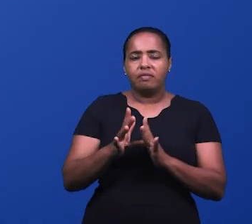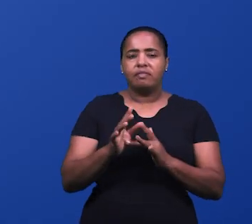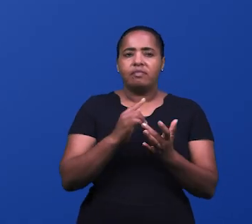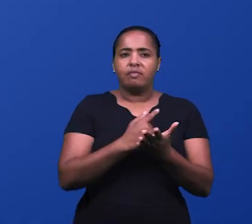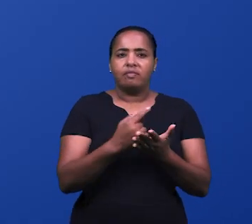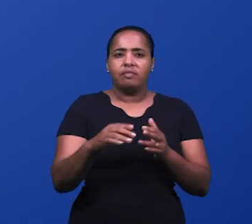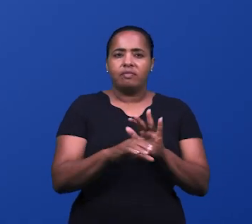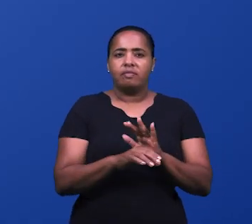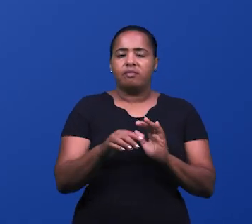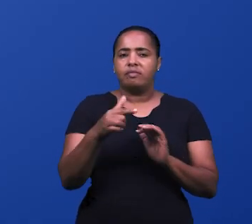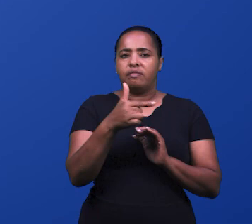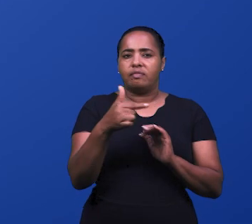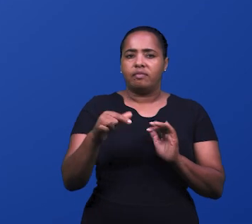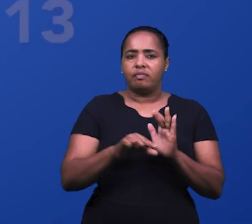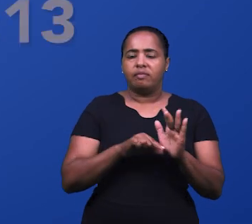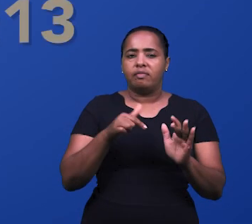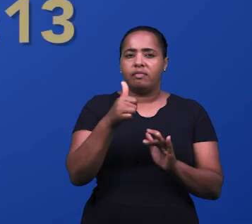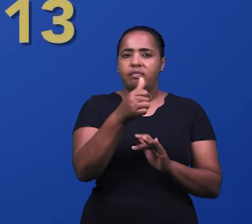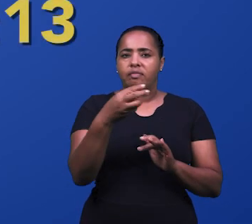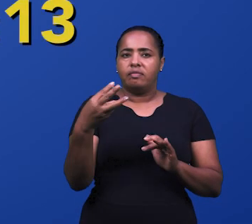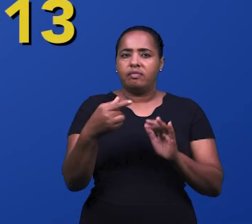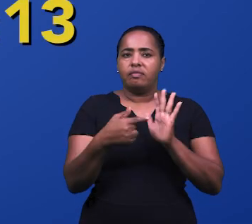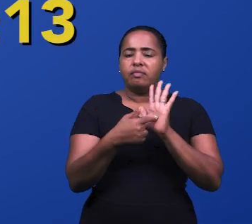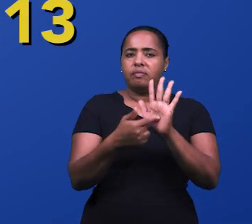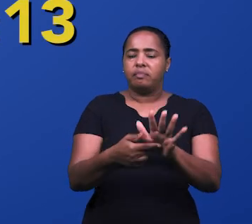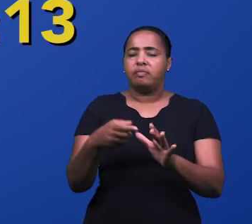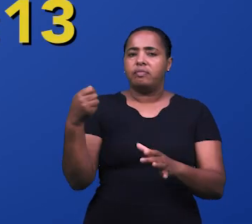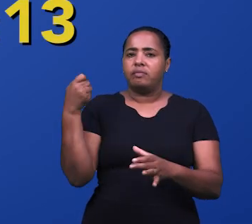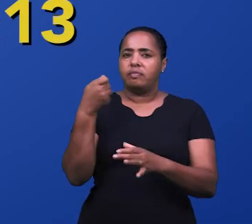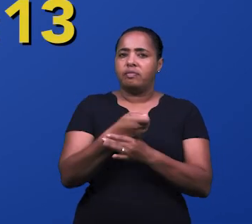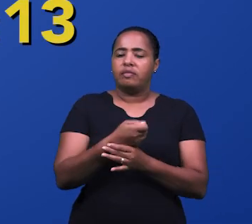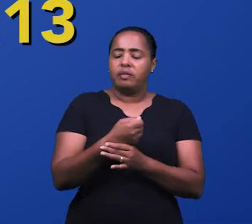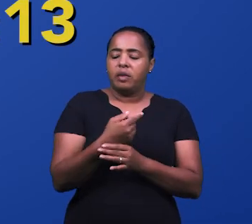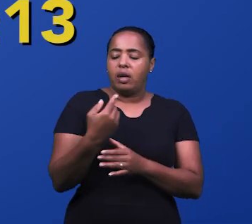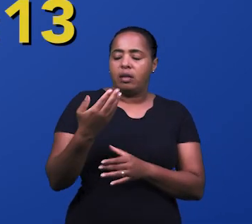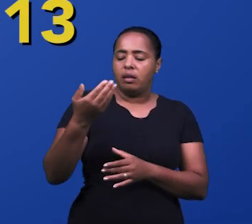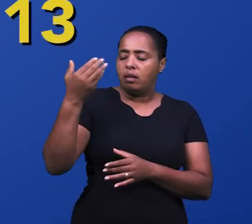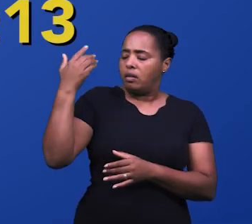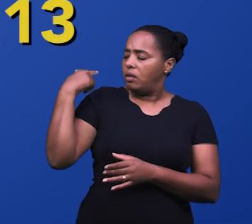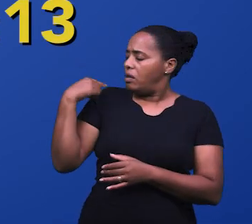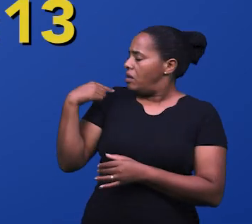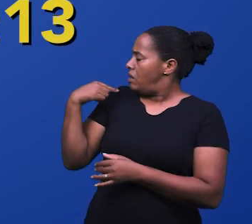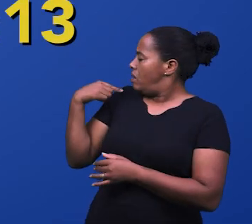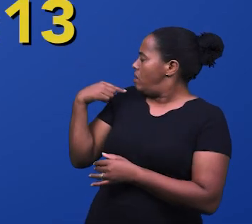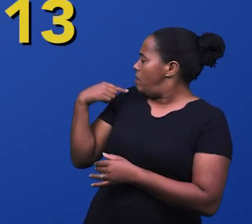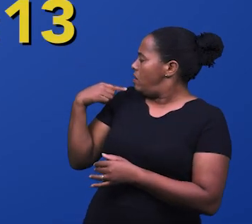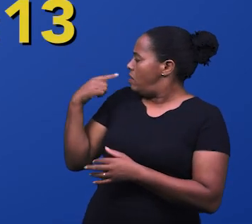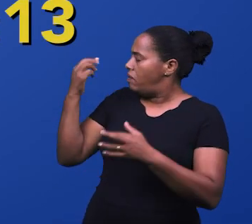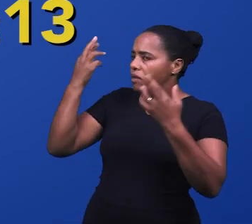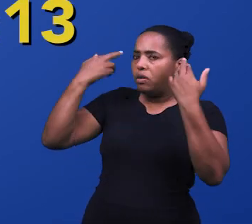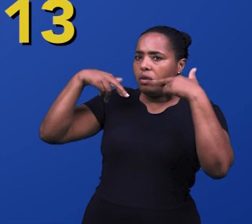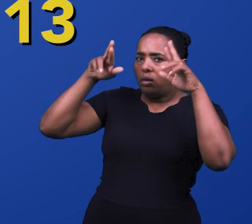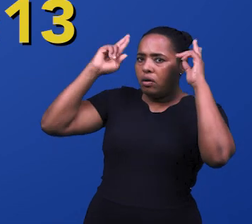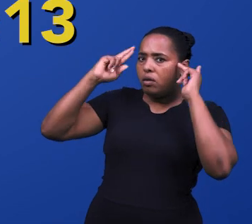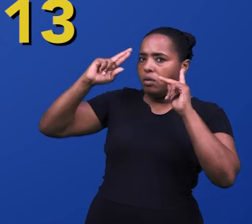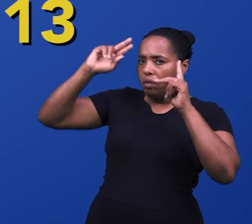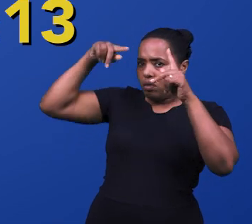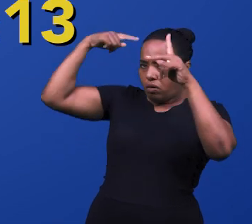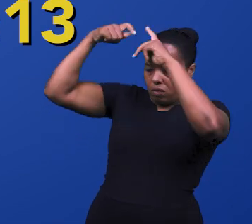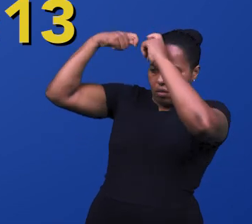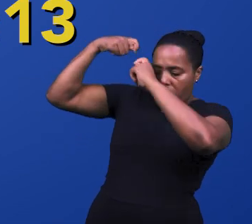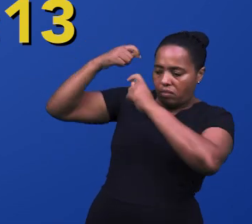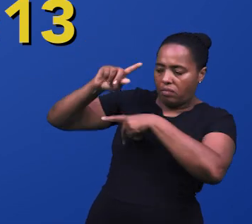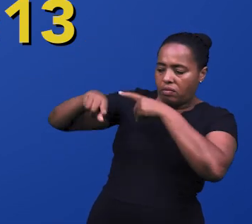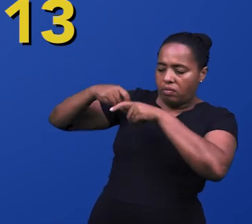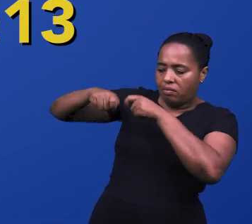Gênesis 22:13 fala que Abraão viu atrás de si o cordeiro preso pelas pontas, um